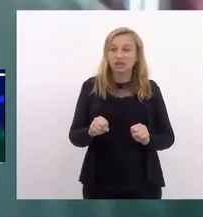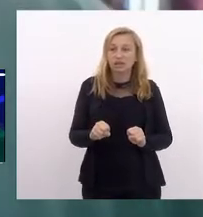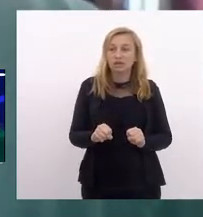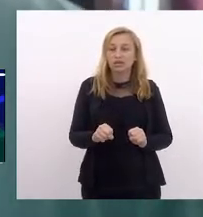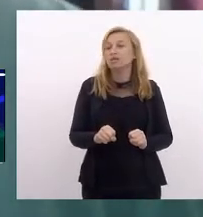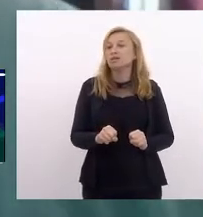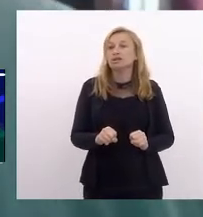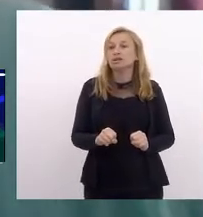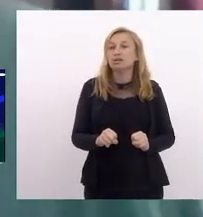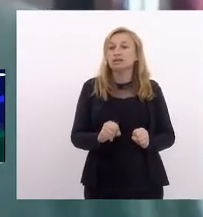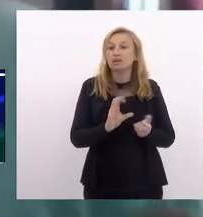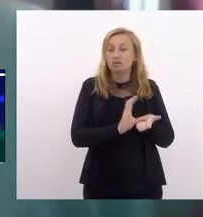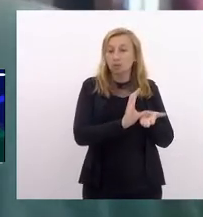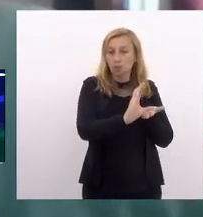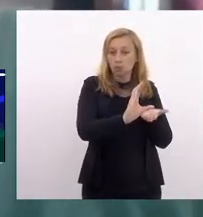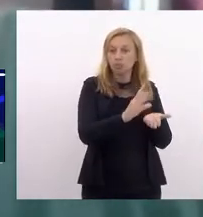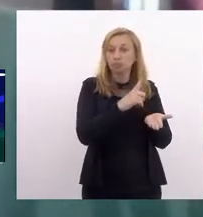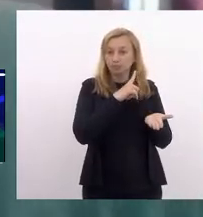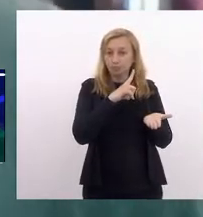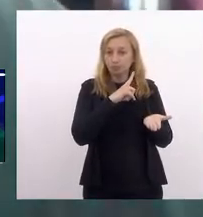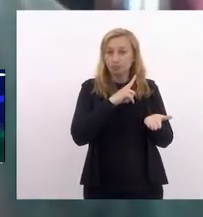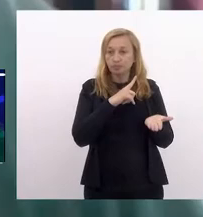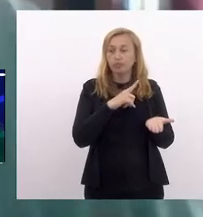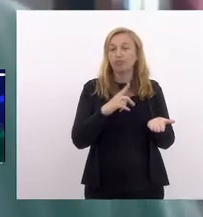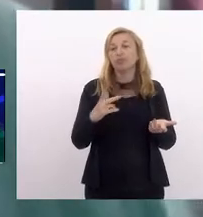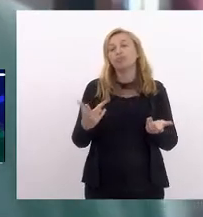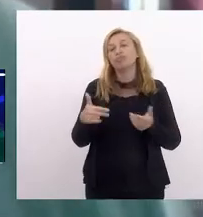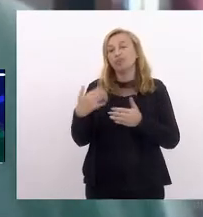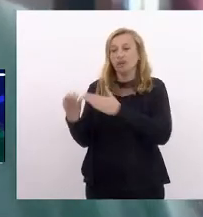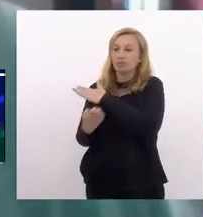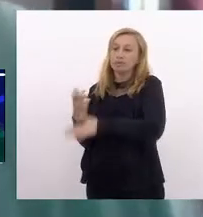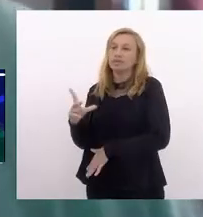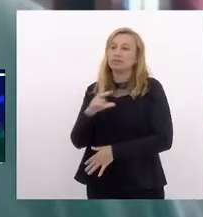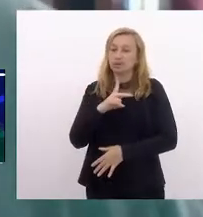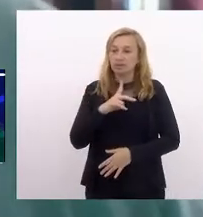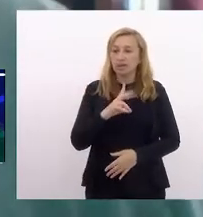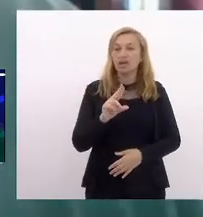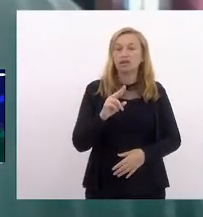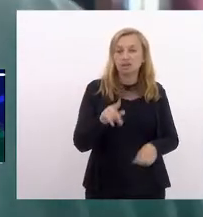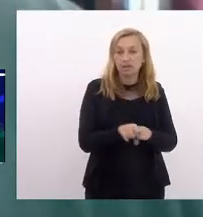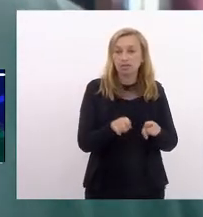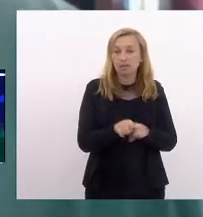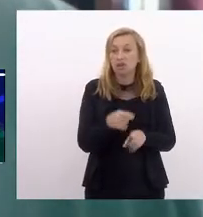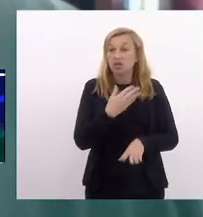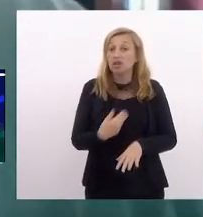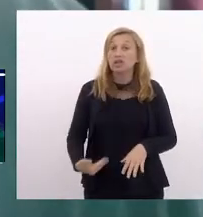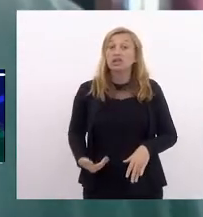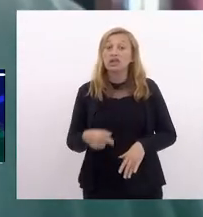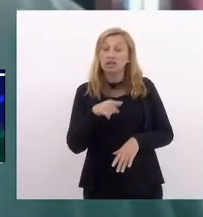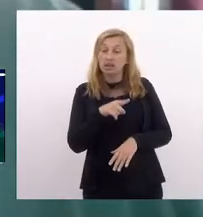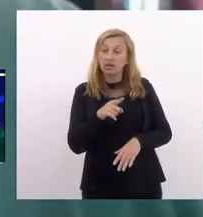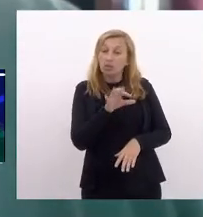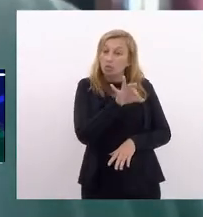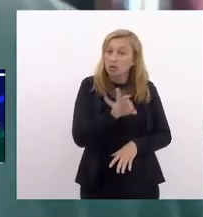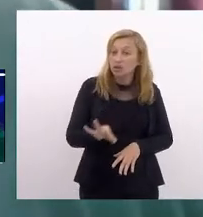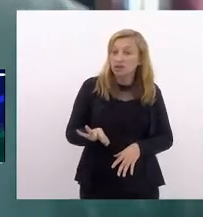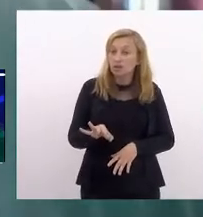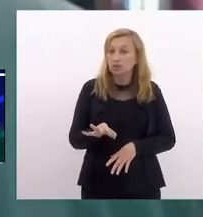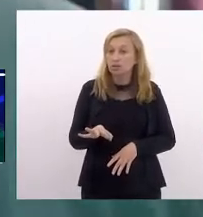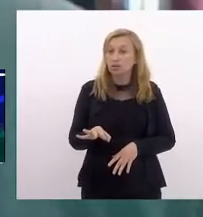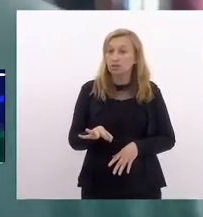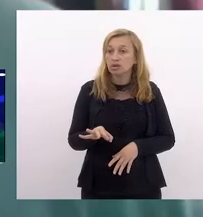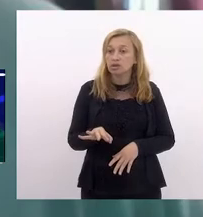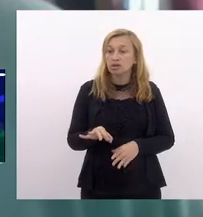rende tantos recursos para empresas privadas para o governo que deles saia um percentual